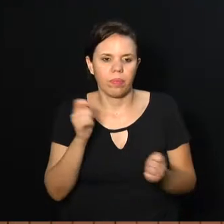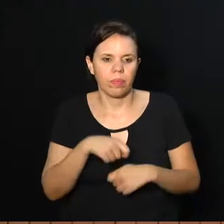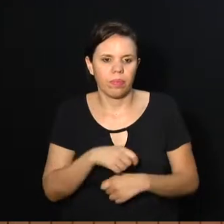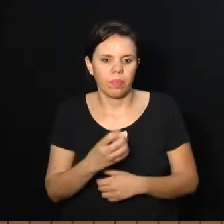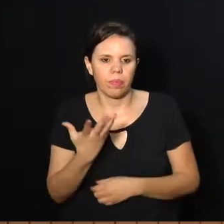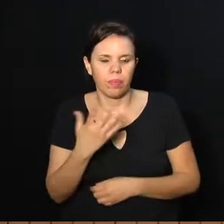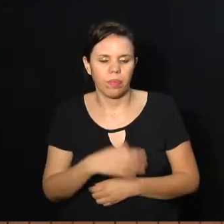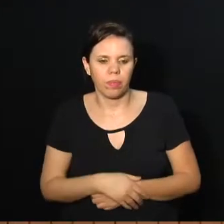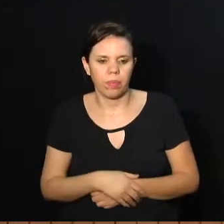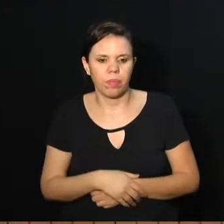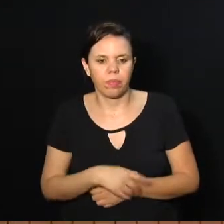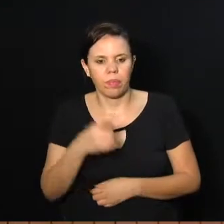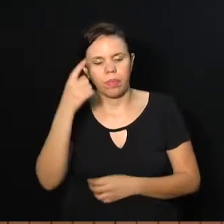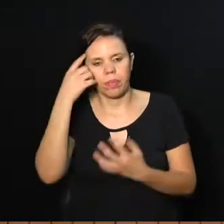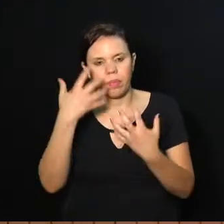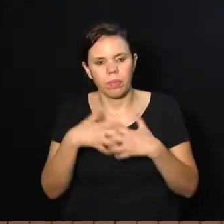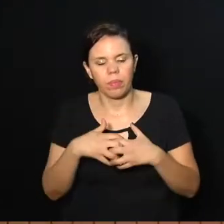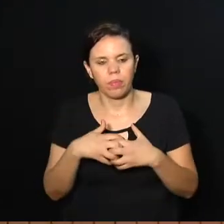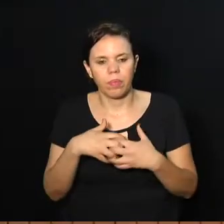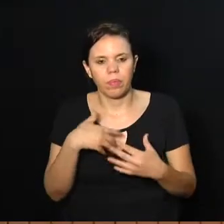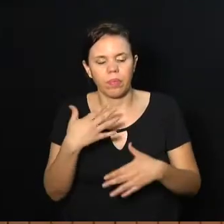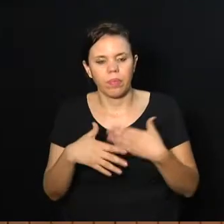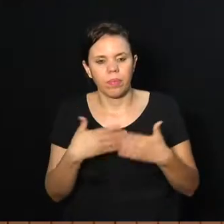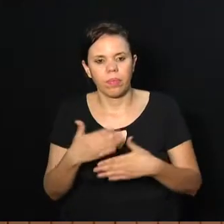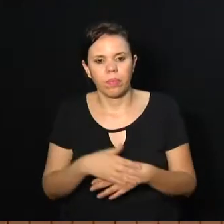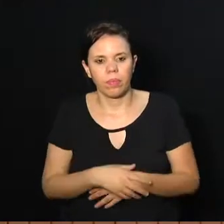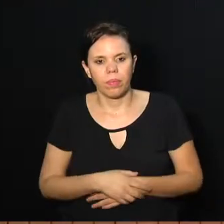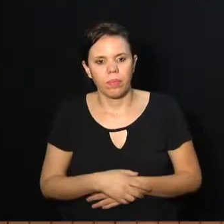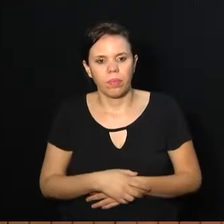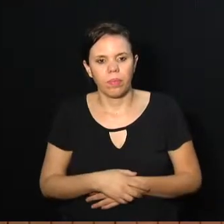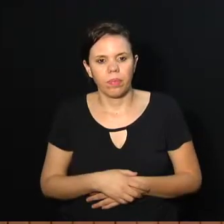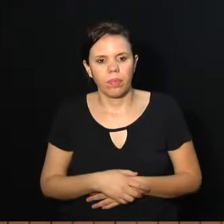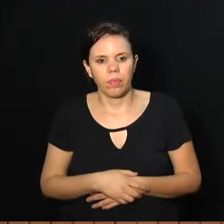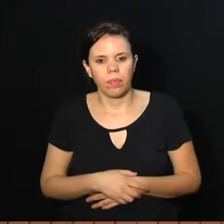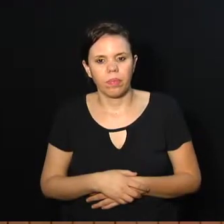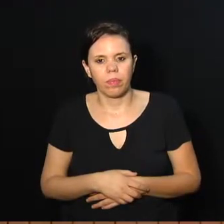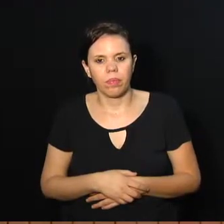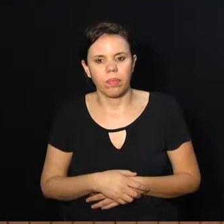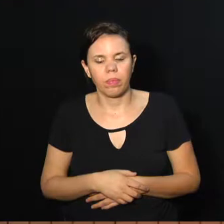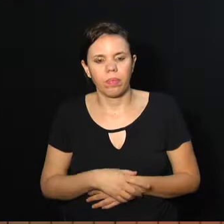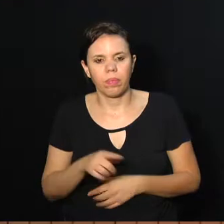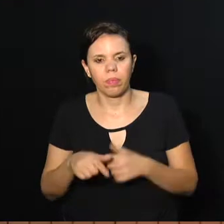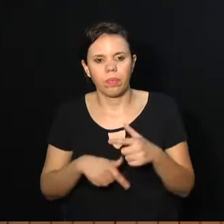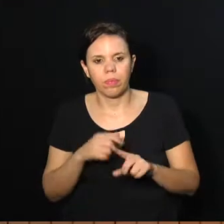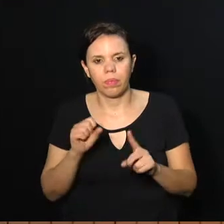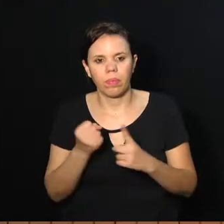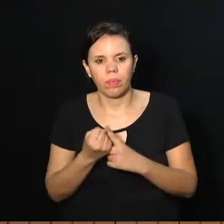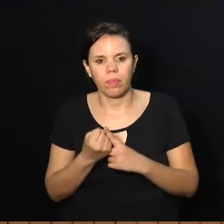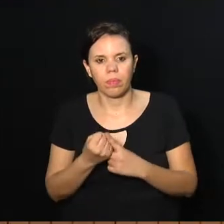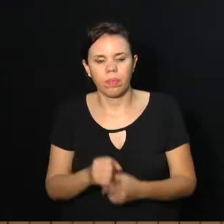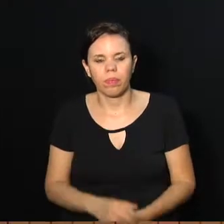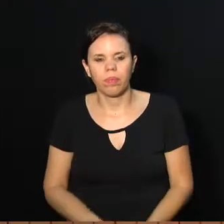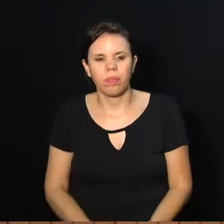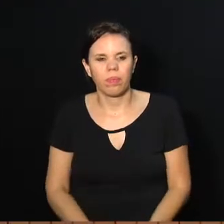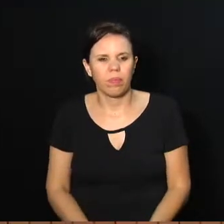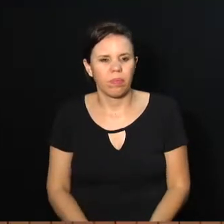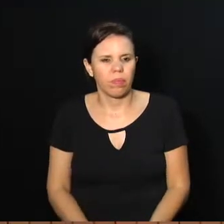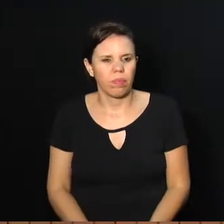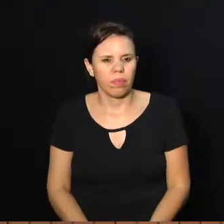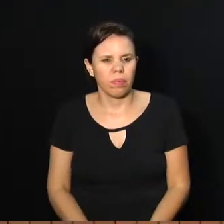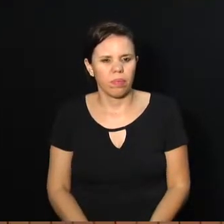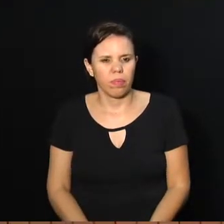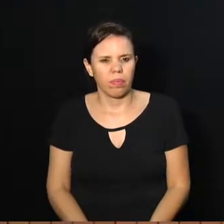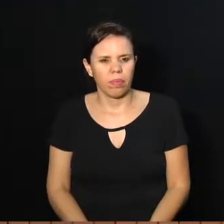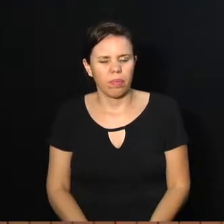Mas eu penso que, nesses casos, eu acho que quem trabalha no serviço social tem essas mulheres, né, vários casos,